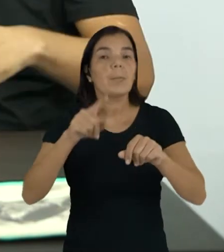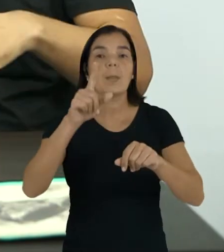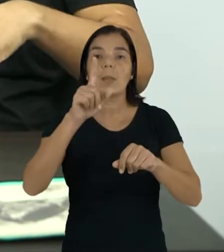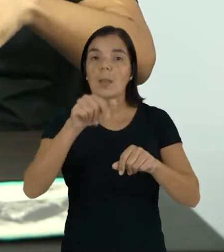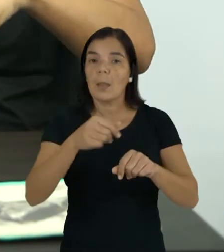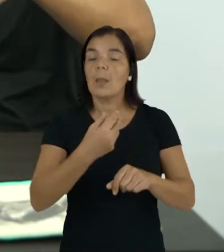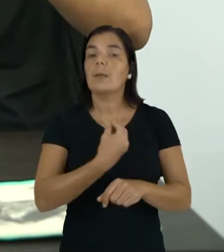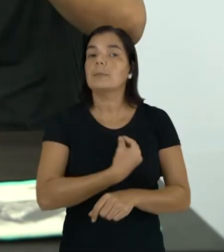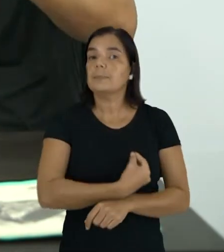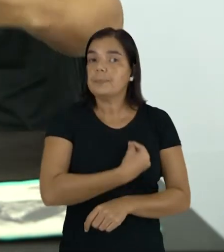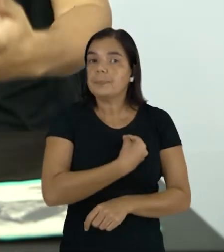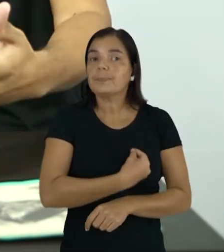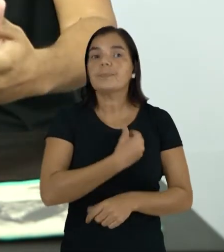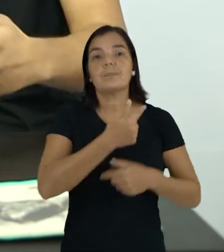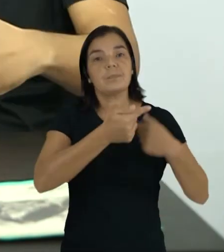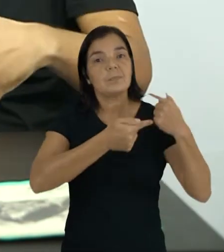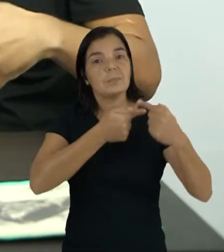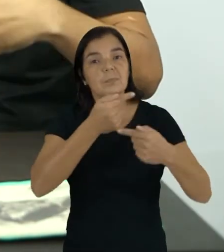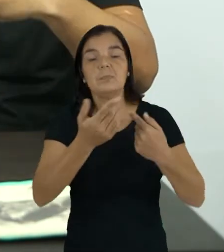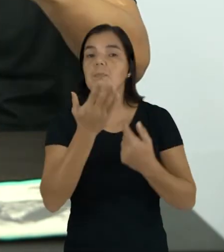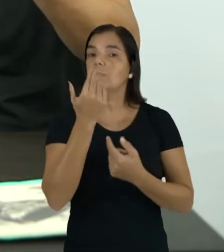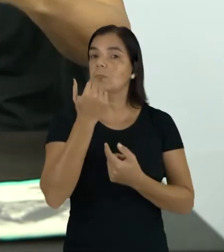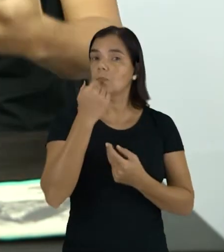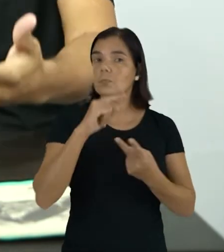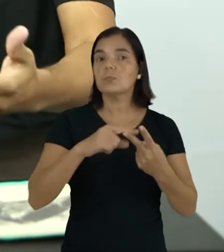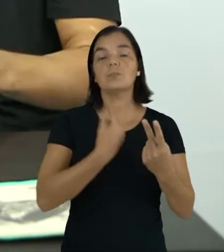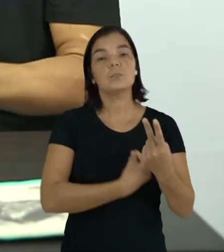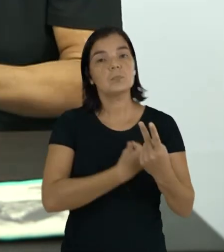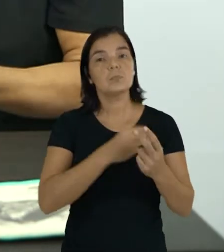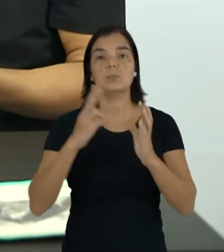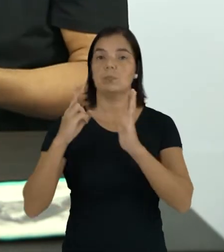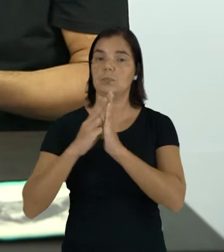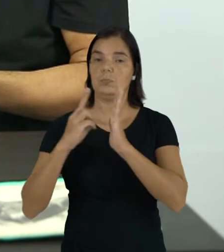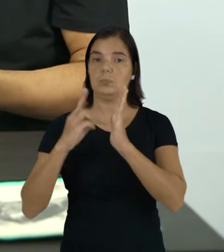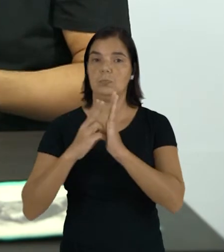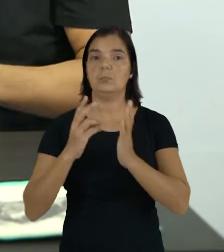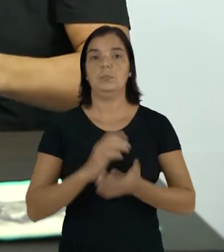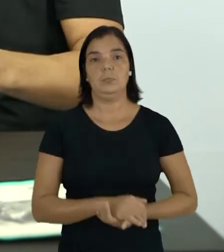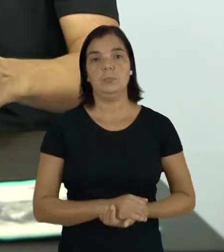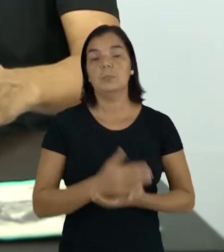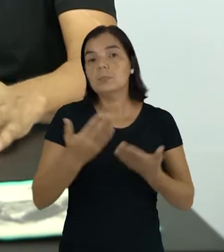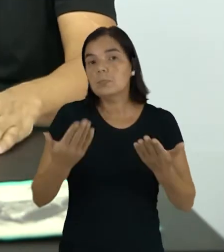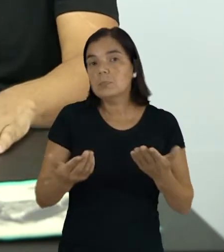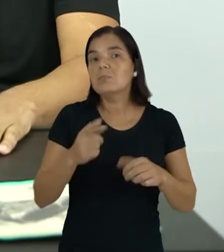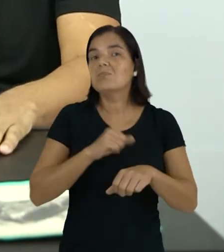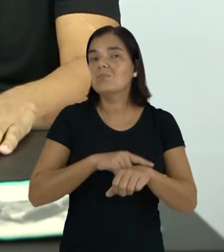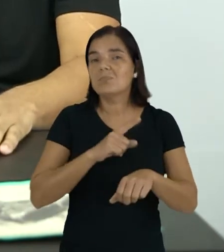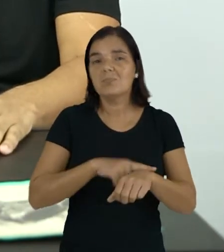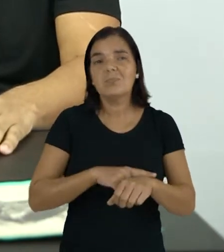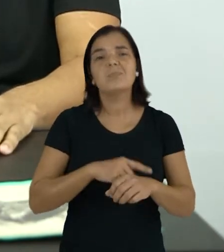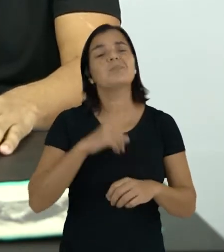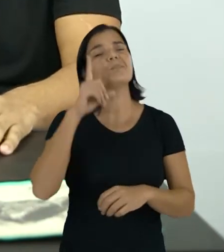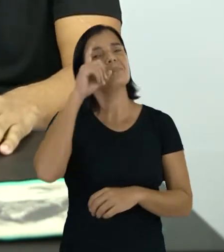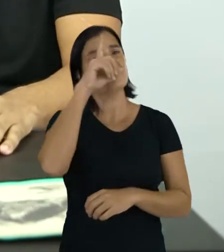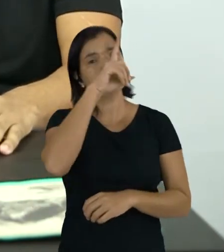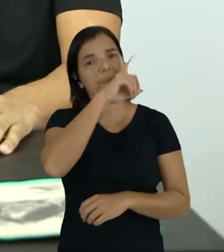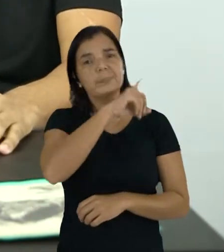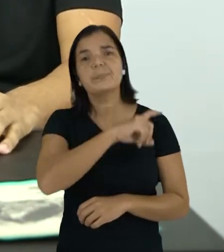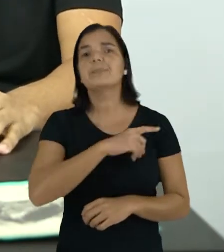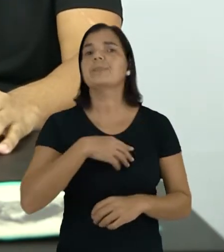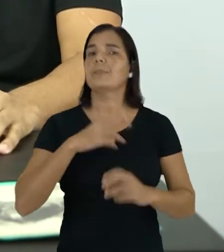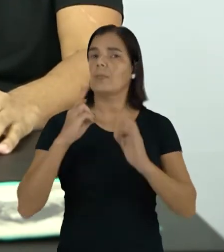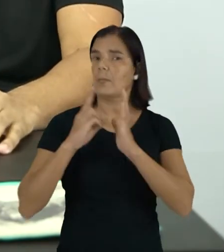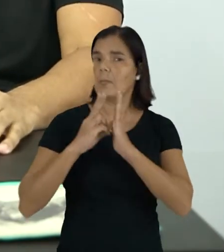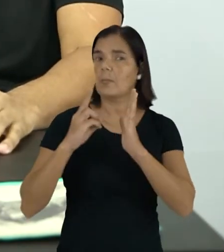fruto, é aquilo que gera o fruto, é aquilo que gera a sobrevivência para os povos indígenas. Então foi um momento muito complicado para